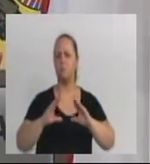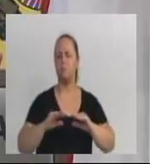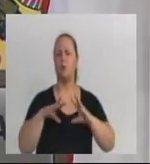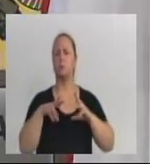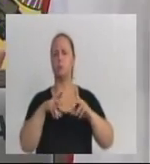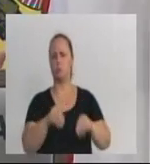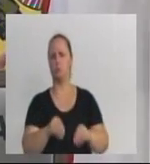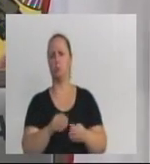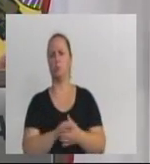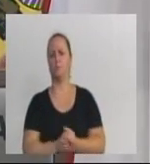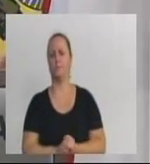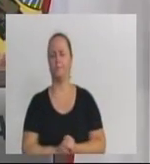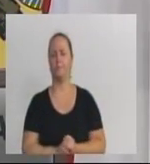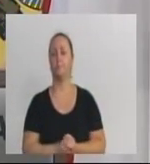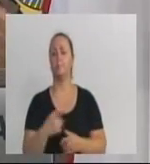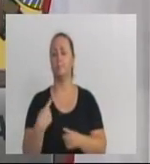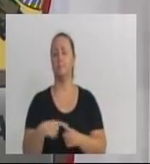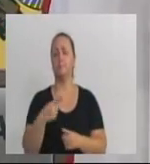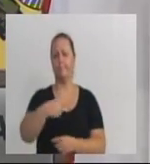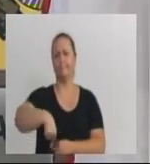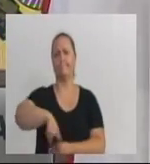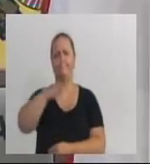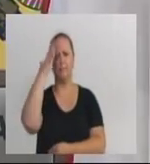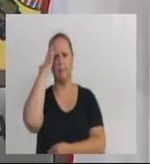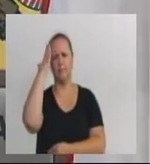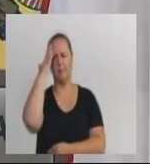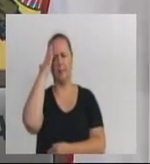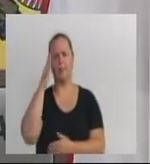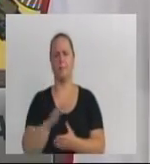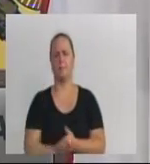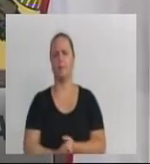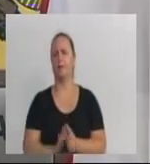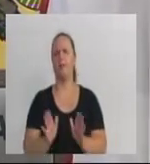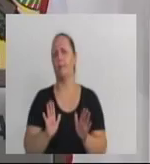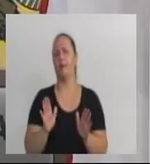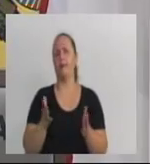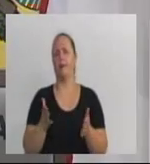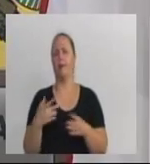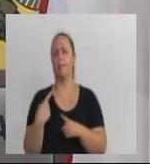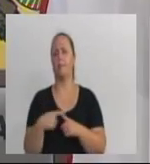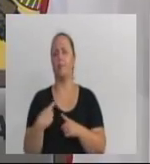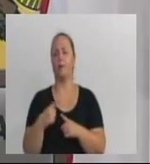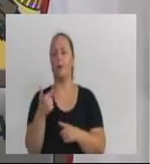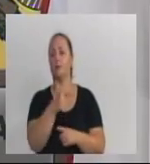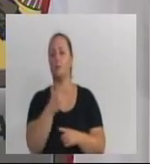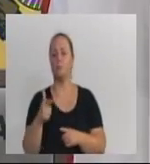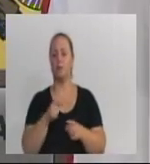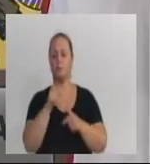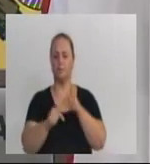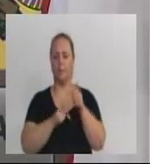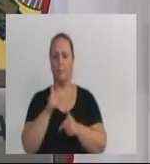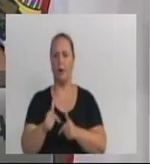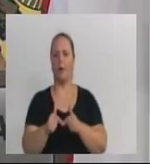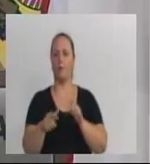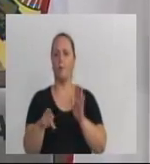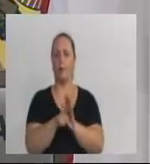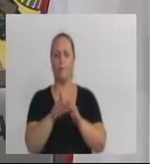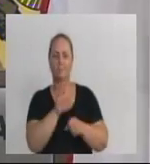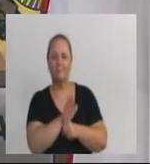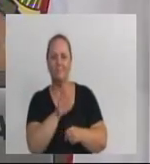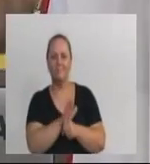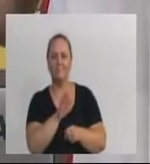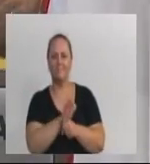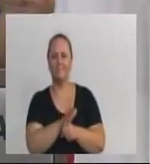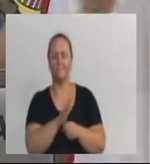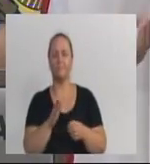gente sabe, obviamente, que não é por não ter um serviço desse implantado ainda, vereador Mário e Deobran na